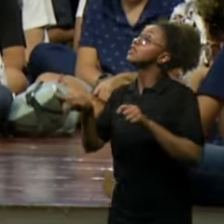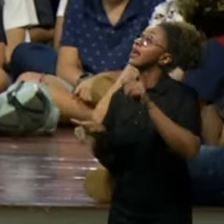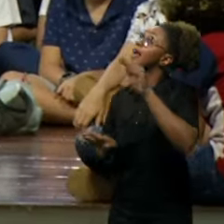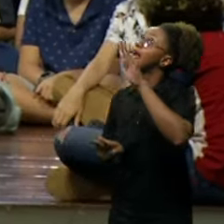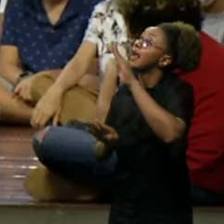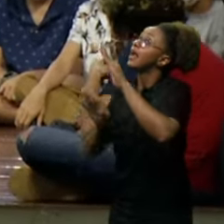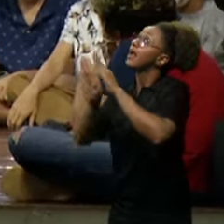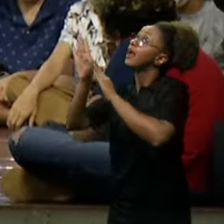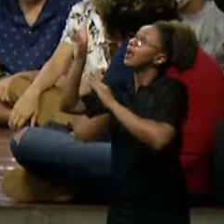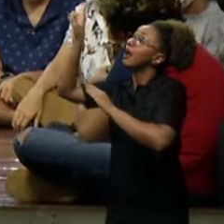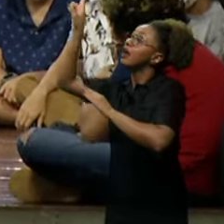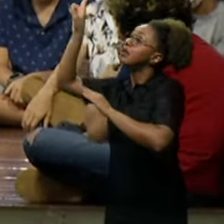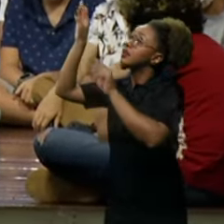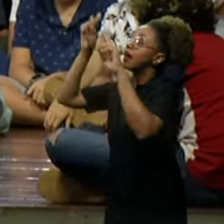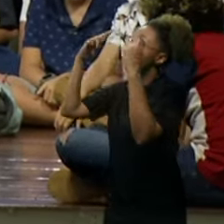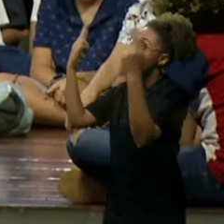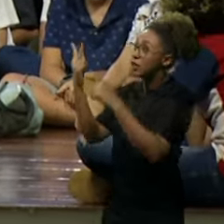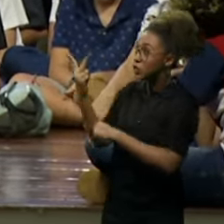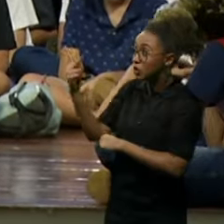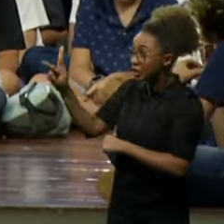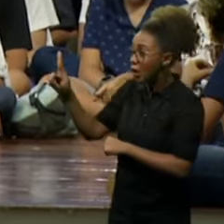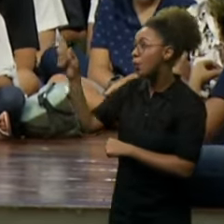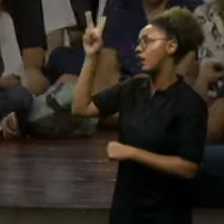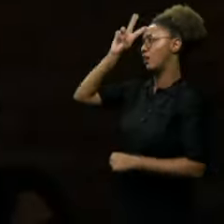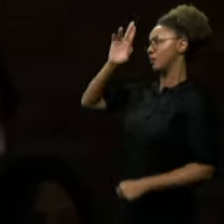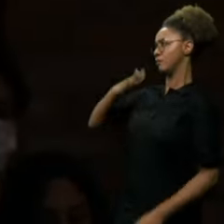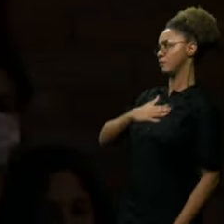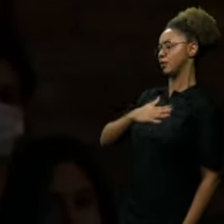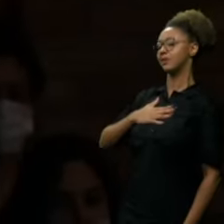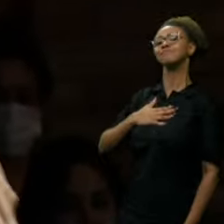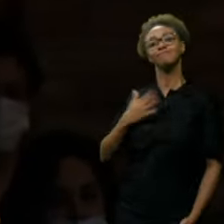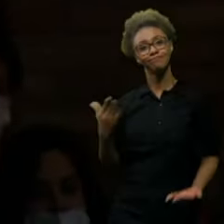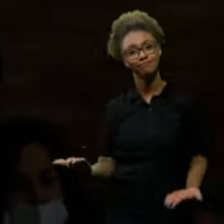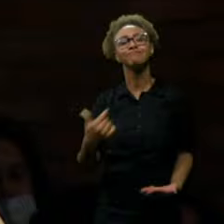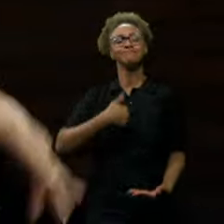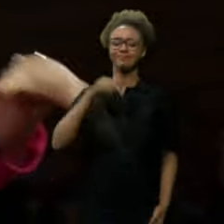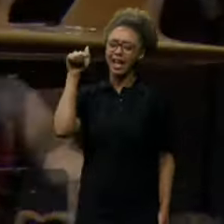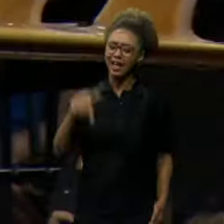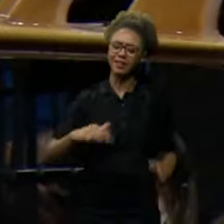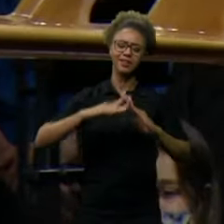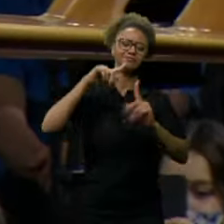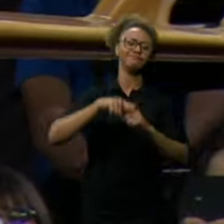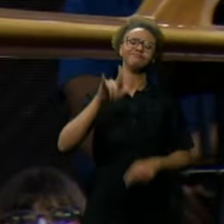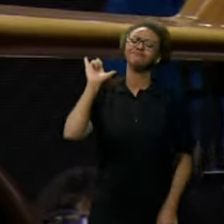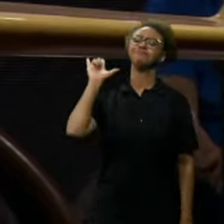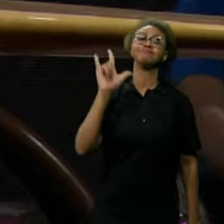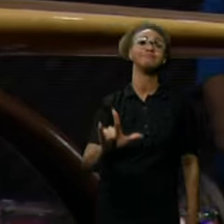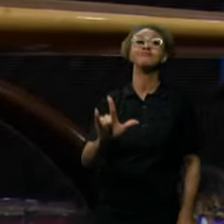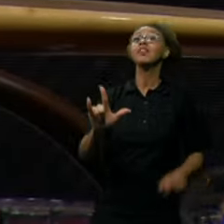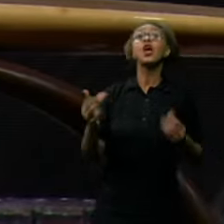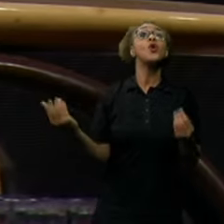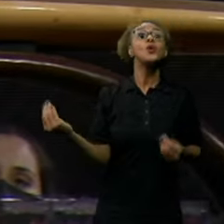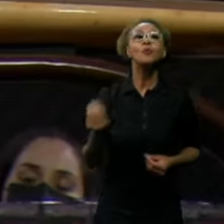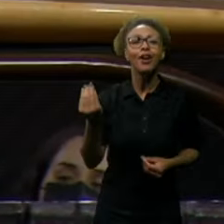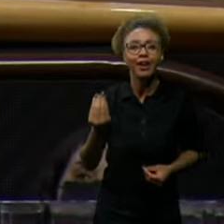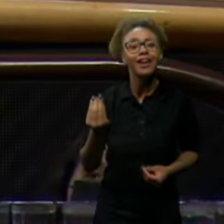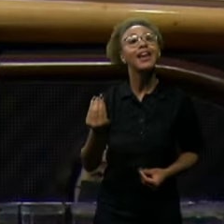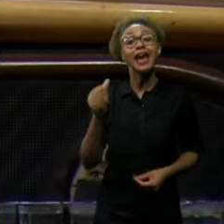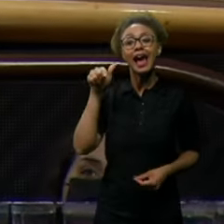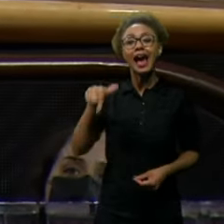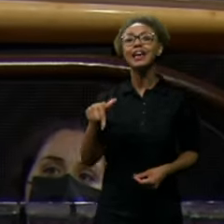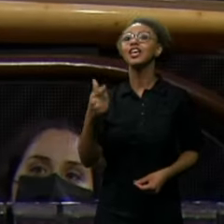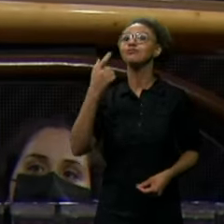reino Oi e eu amo essa igreja porque de verdade é aqui a gente vê a